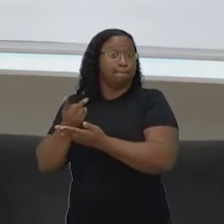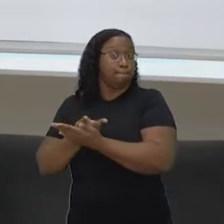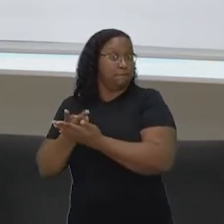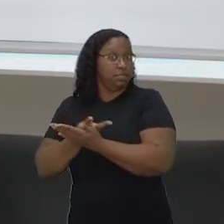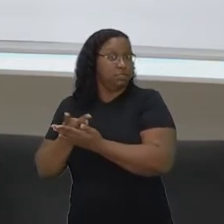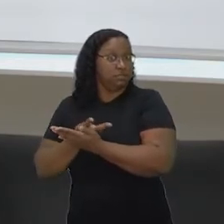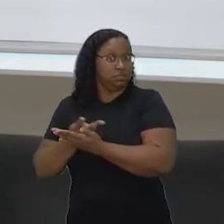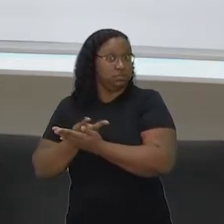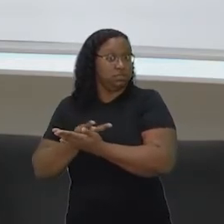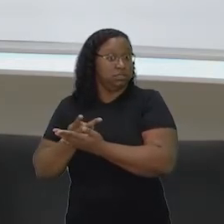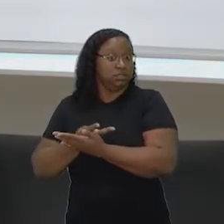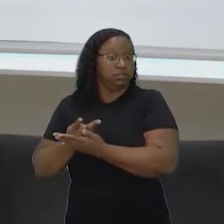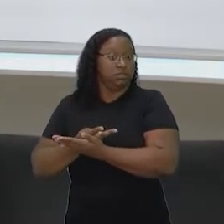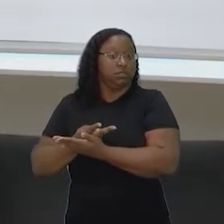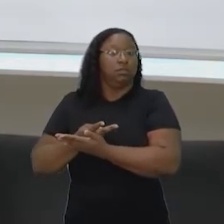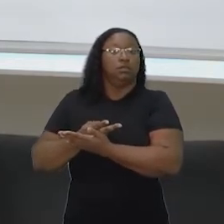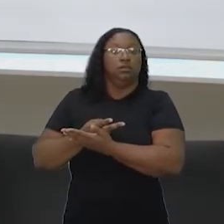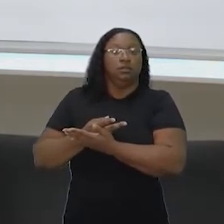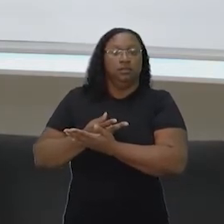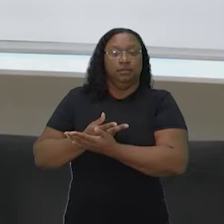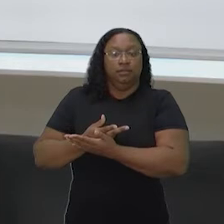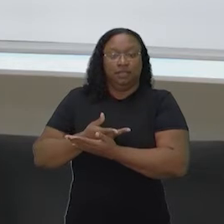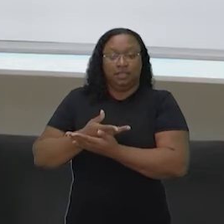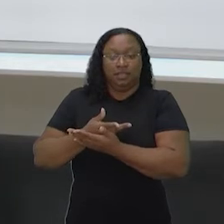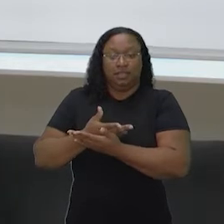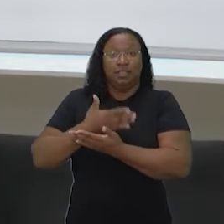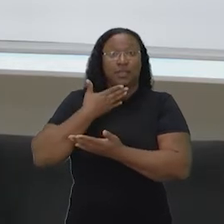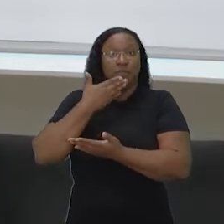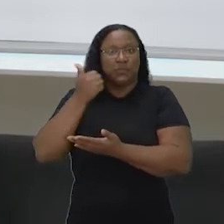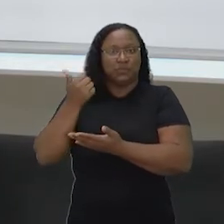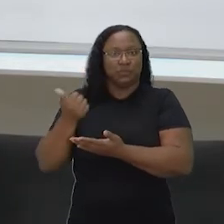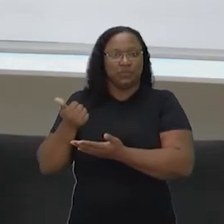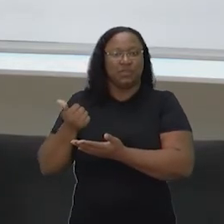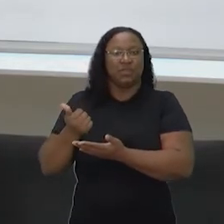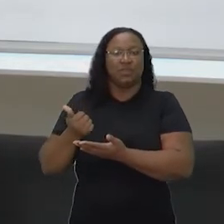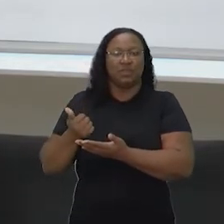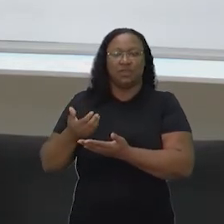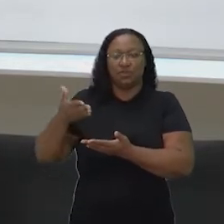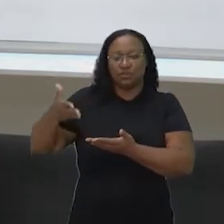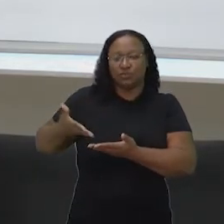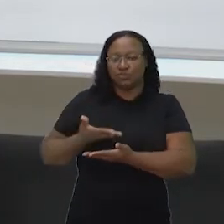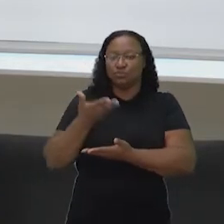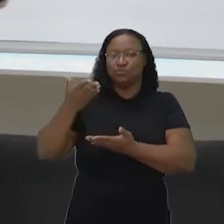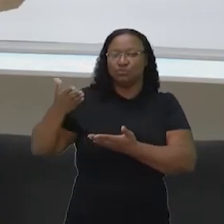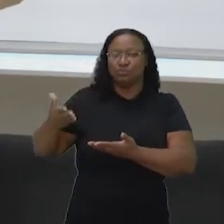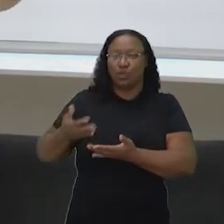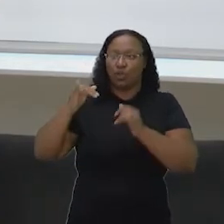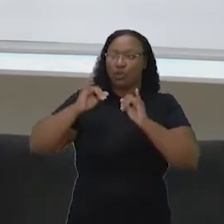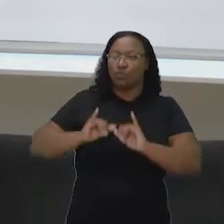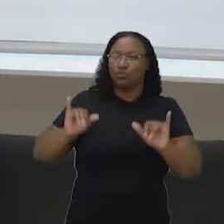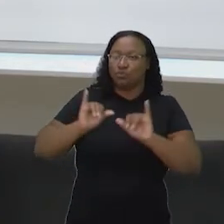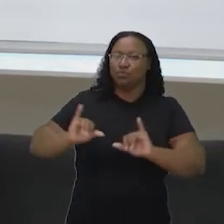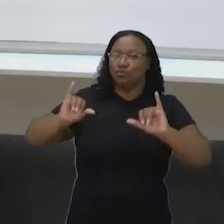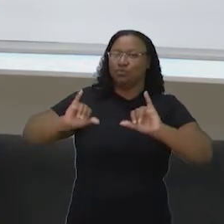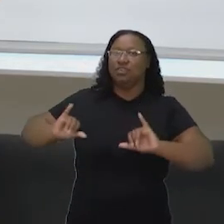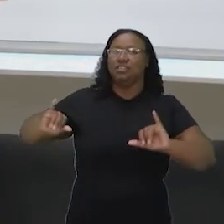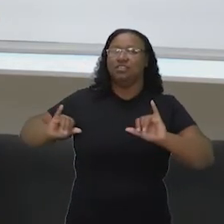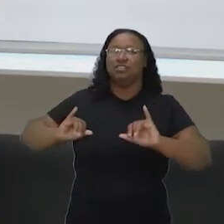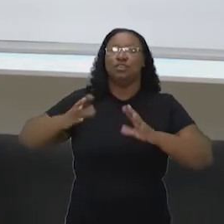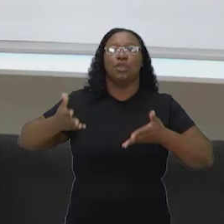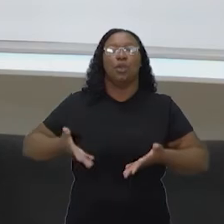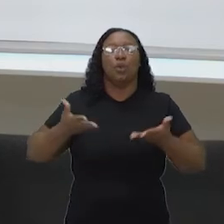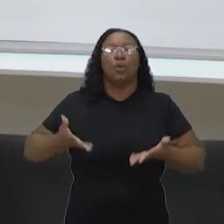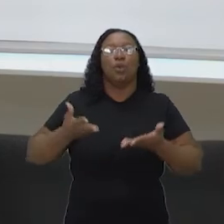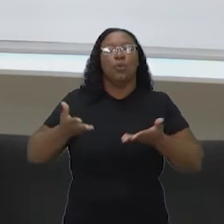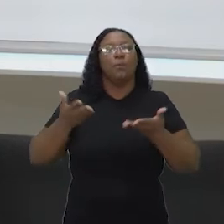isso para tentar produzir o hidrogênio verde. Aí, quem sabe futuramente a gente vai poder vir aqui falar como é que funciona essa